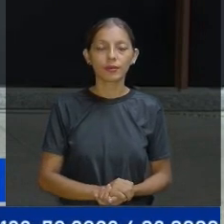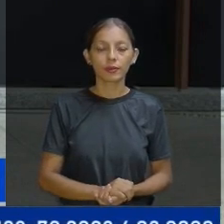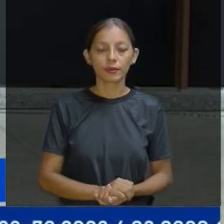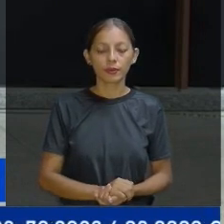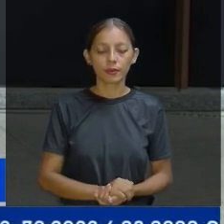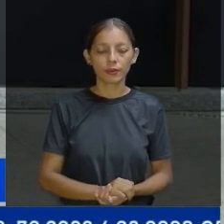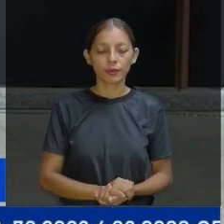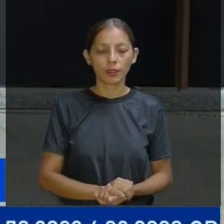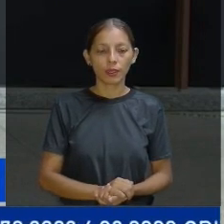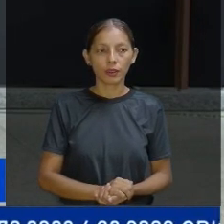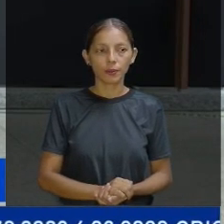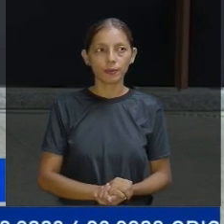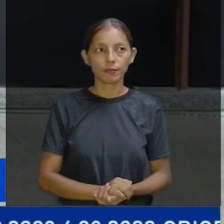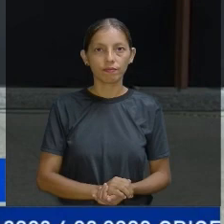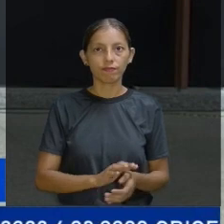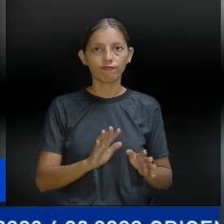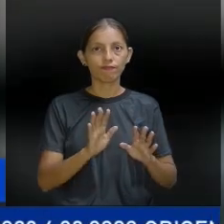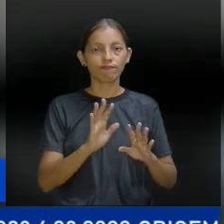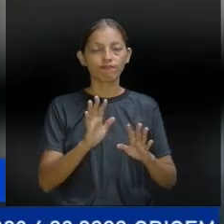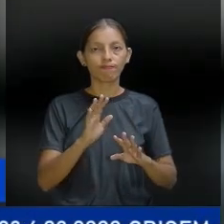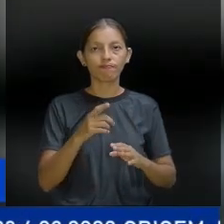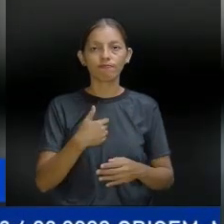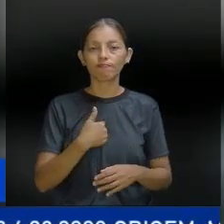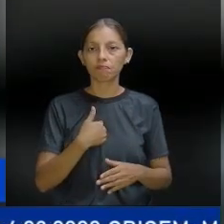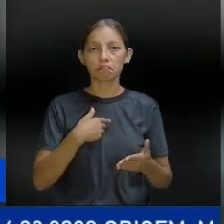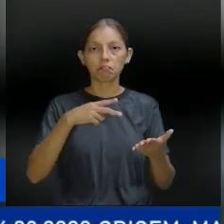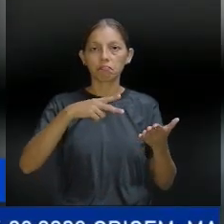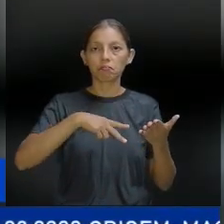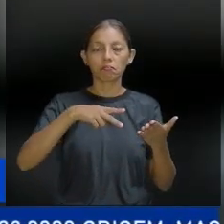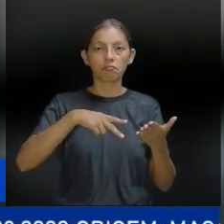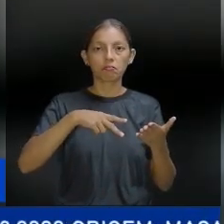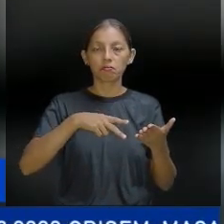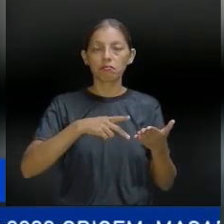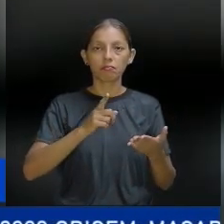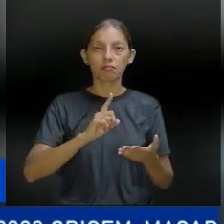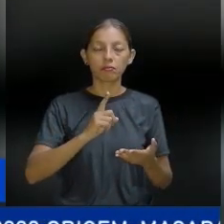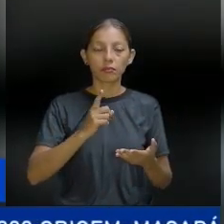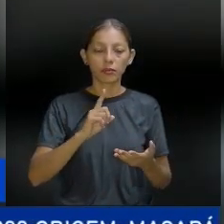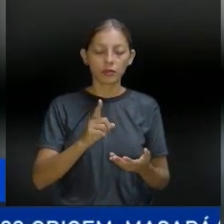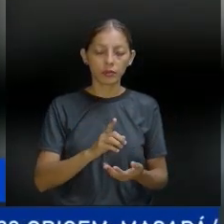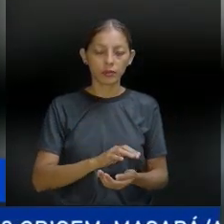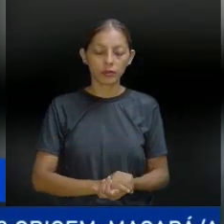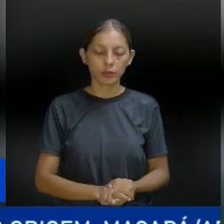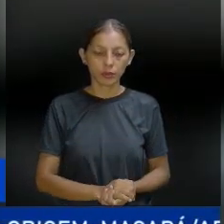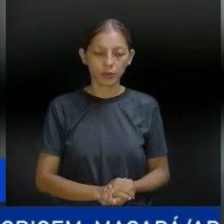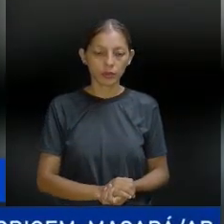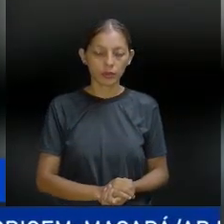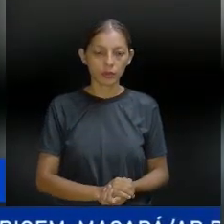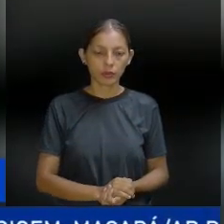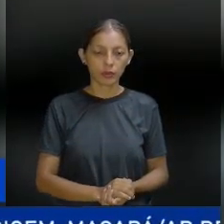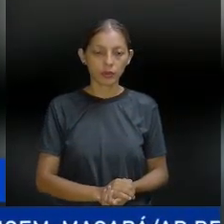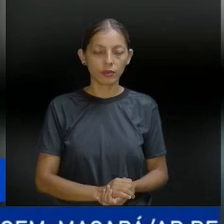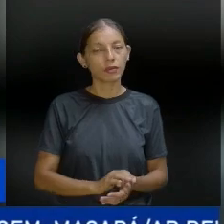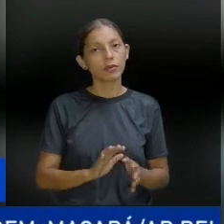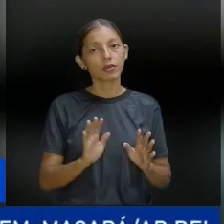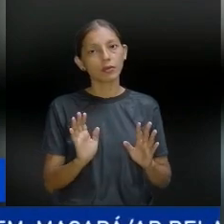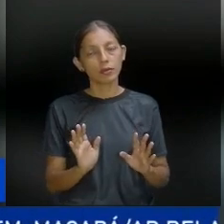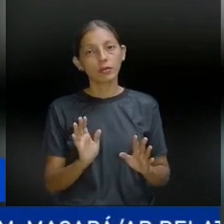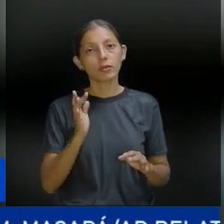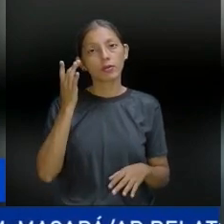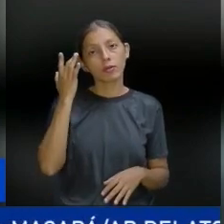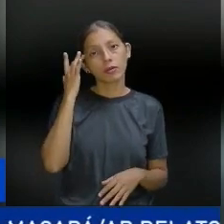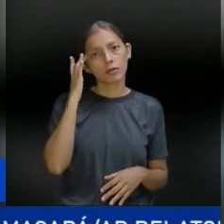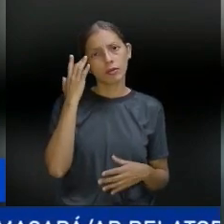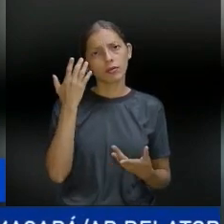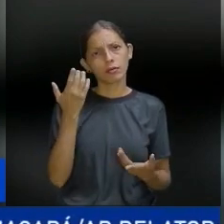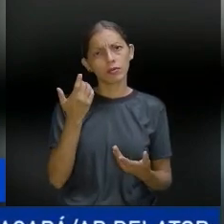Excelência, eu não tive acesso aos autos na verdade, a resolução. Foco na Procuradora Regional, Sara Tereza. Eu acho que a